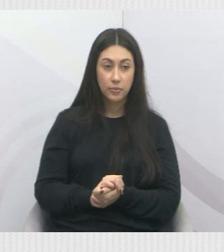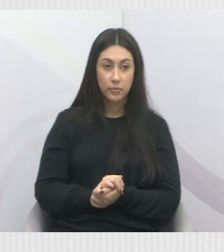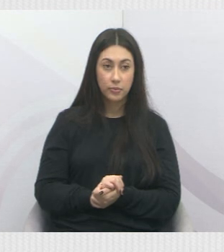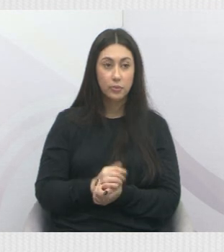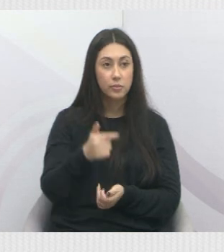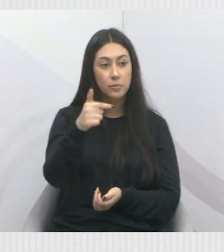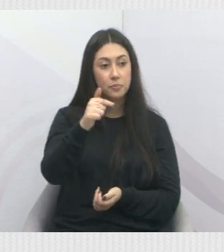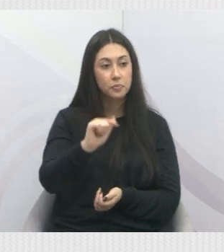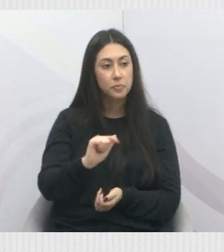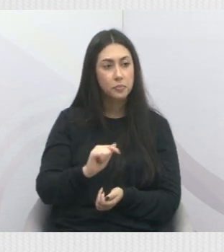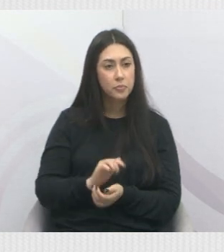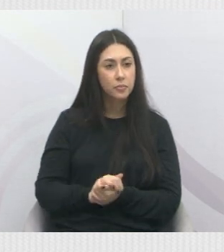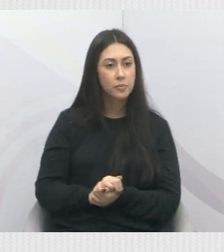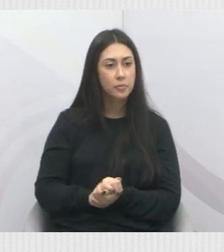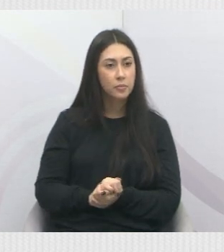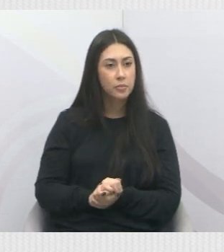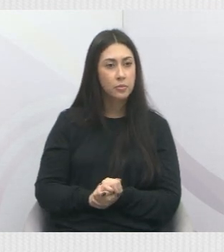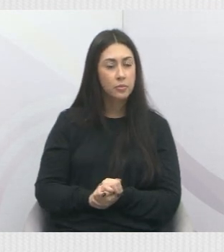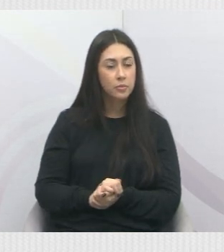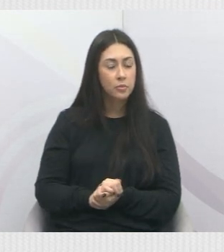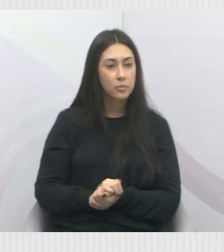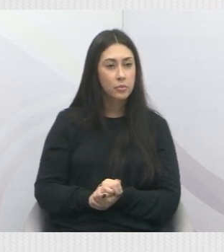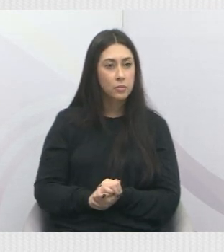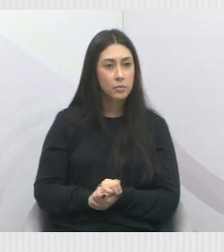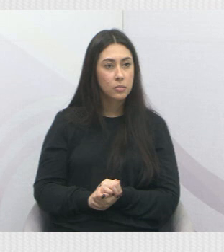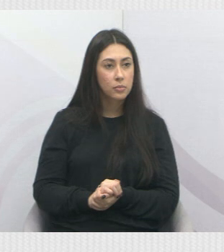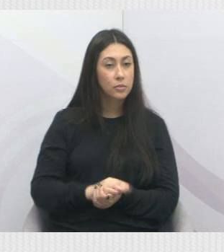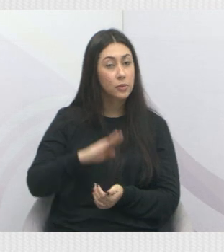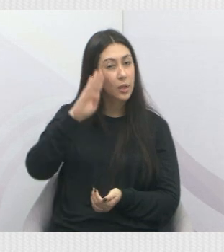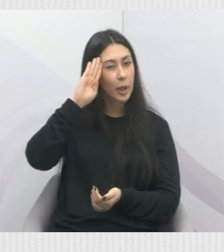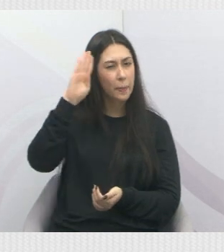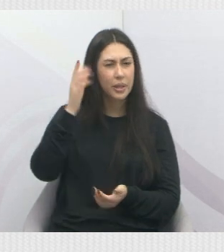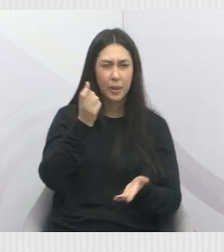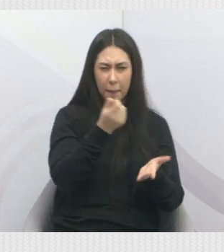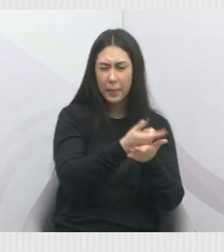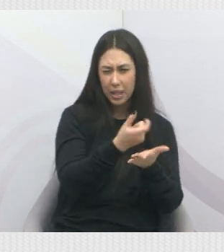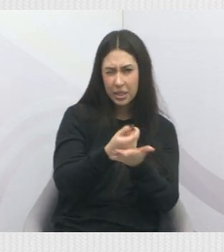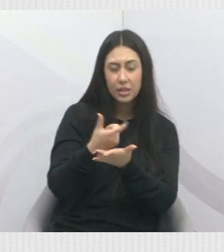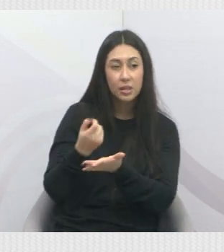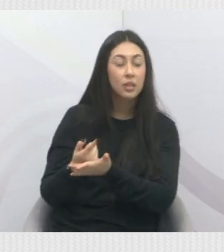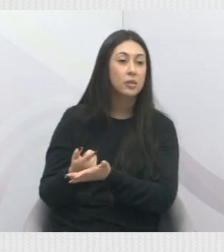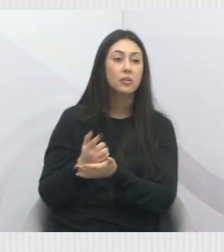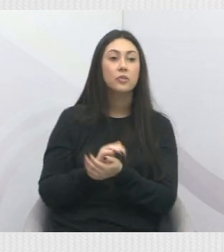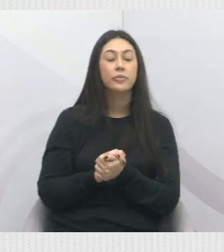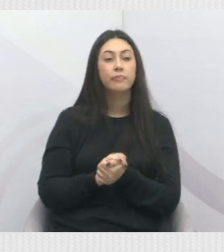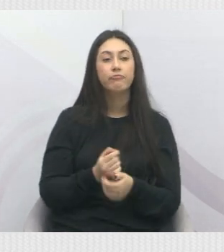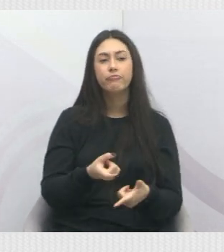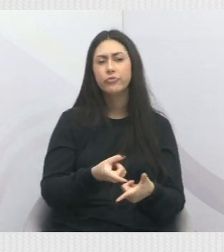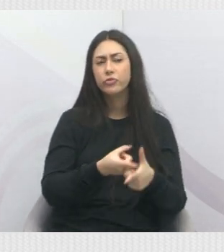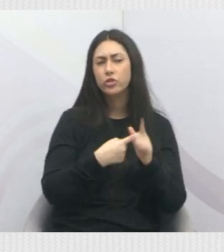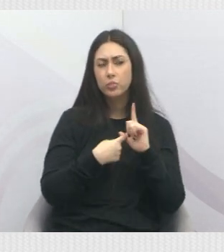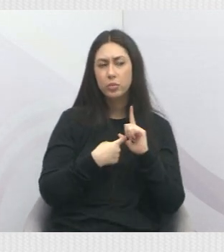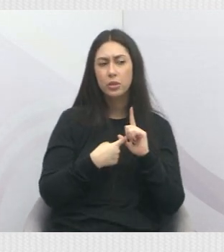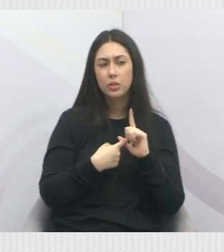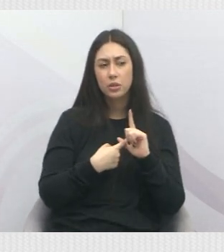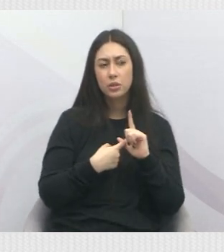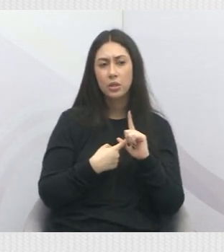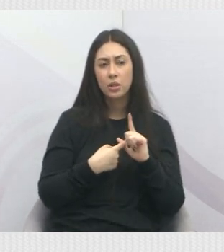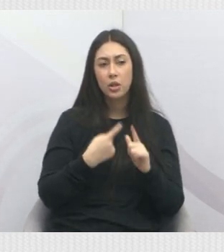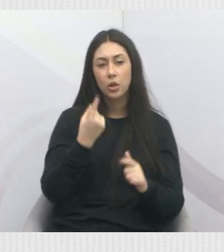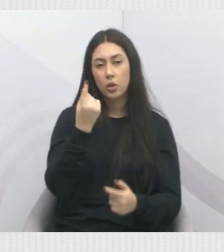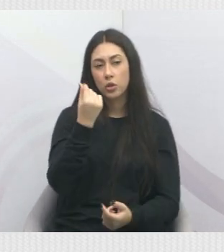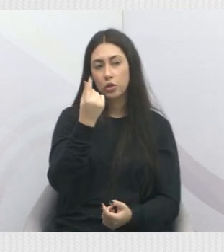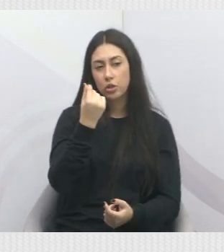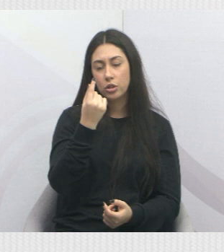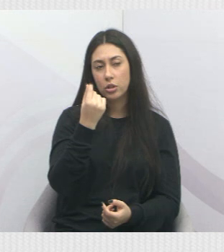Pode passar? Esse aqui é os principais gastos, né? Despesas do recurso do Tesouro